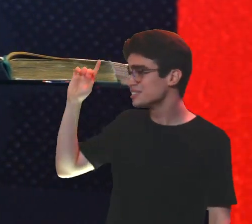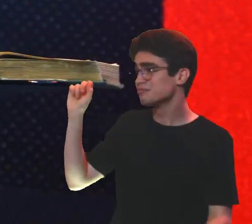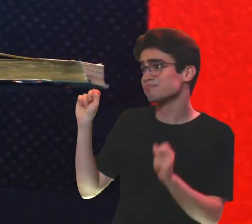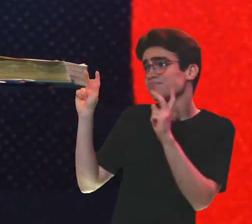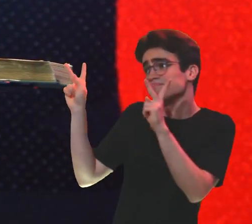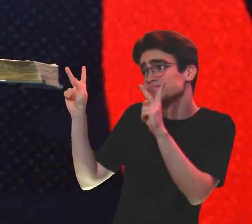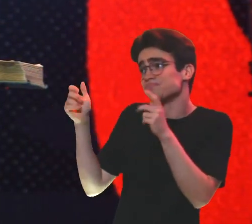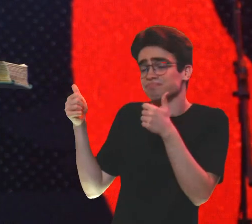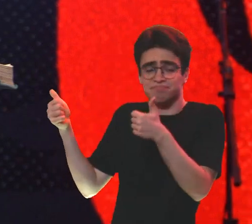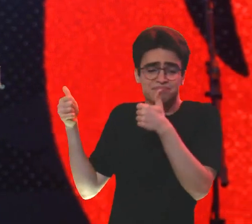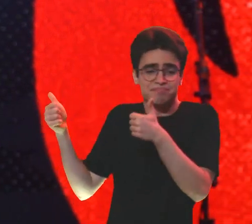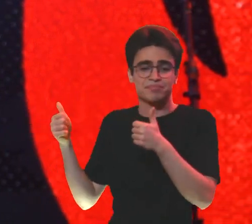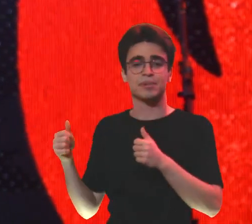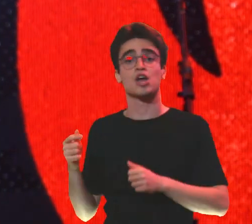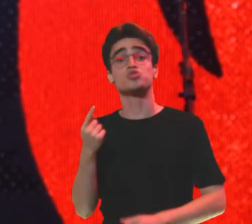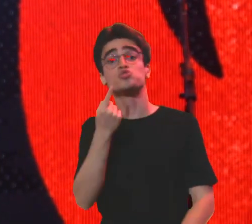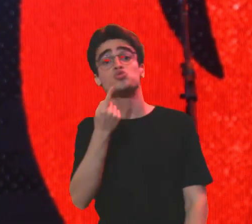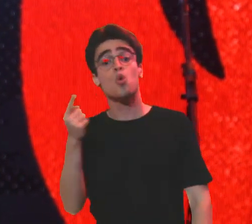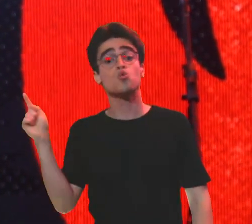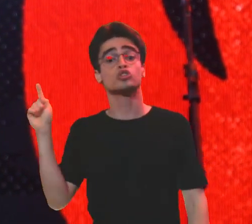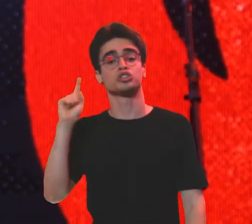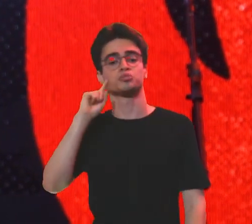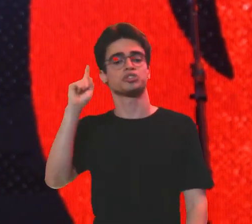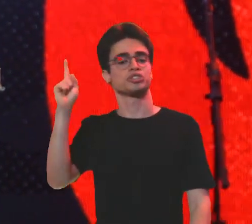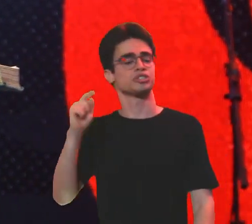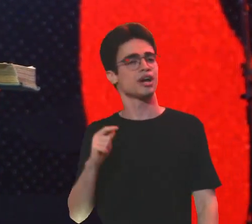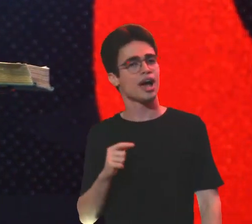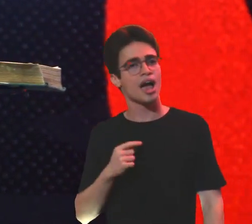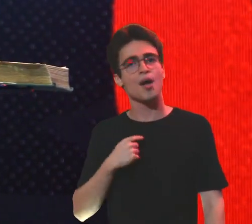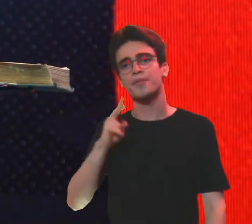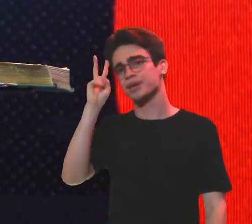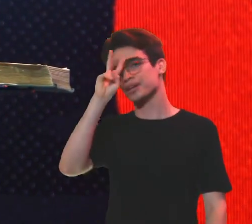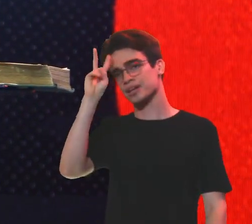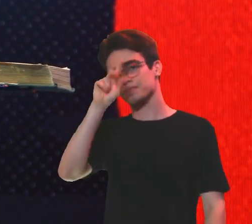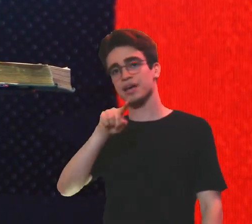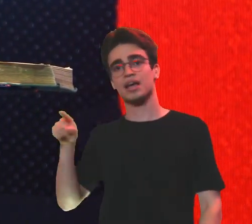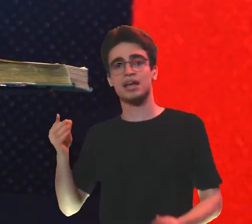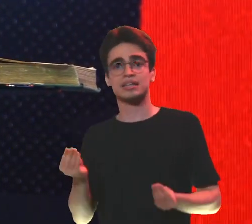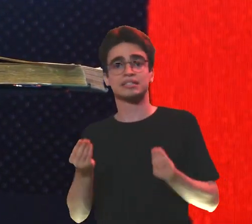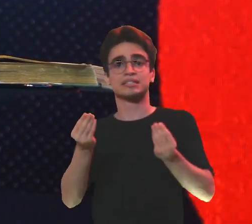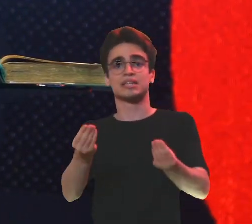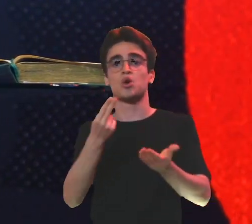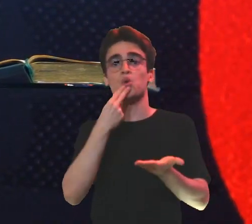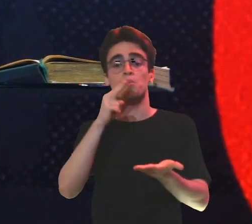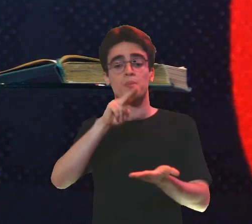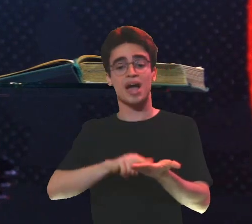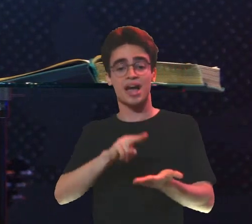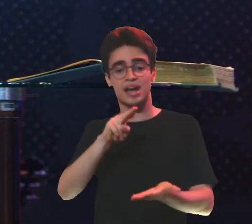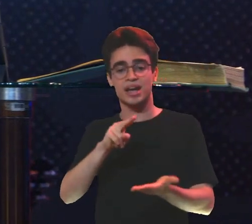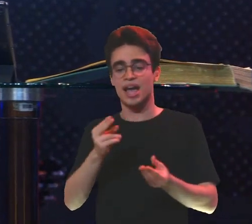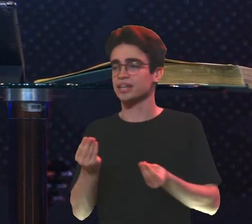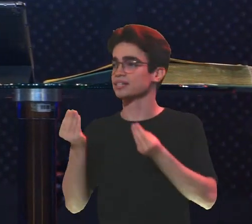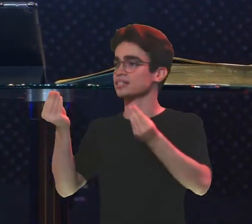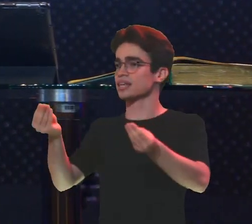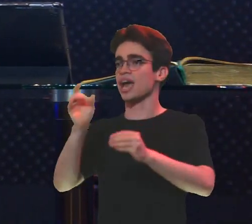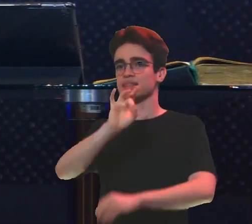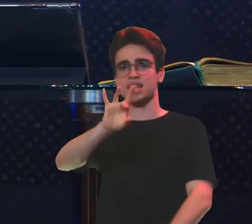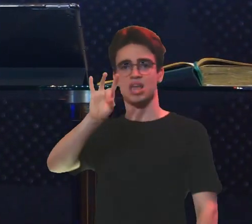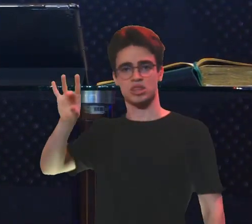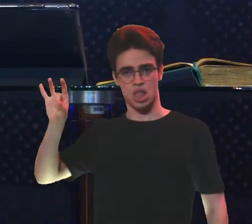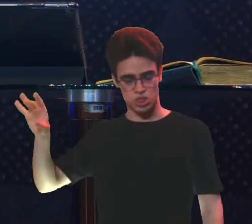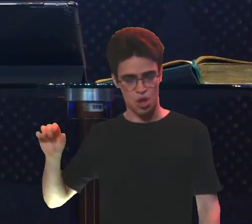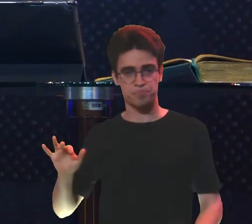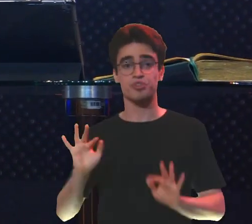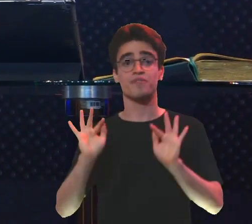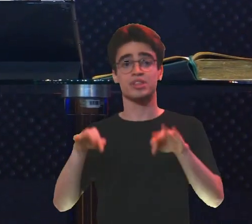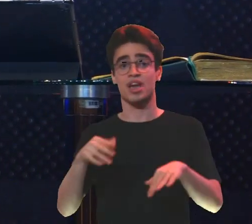né? E no último dia, eu lembro que eles entregaram uma carta para cada participante, e no final eles falaram para a